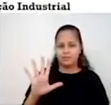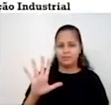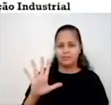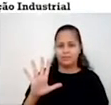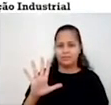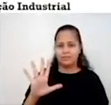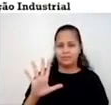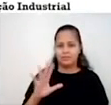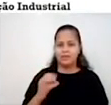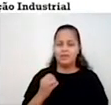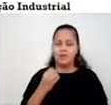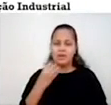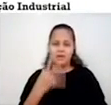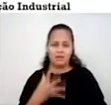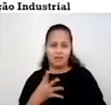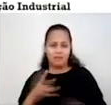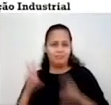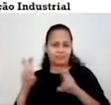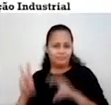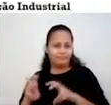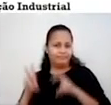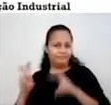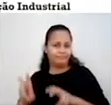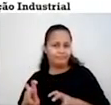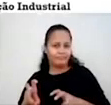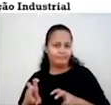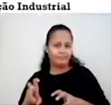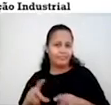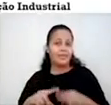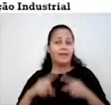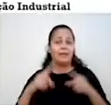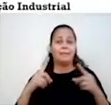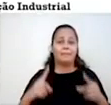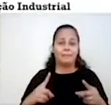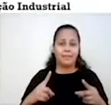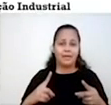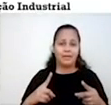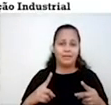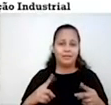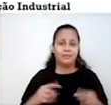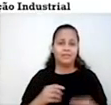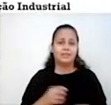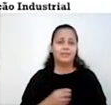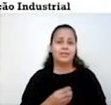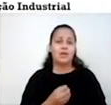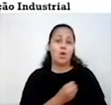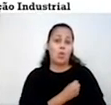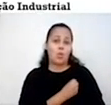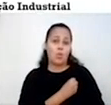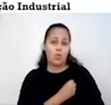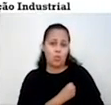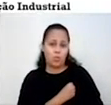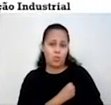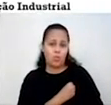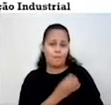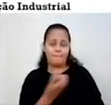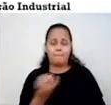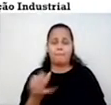e por isso não apoiaram a industrialização. Mesmo assim, o número de fábricas